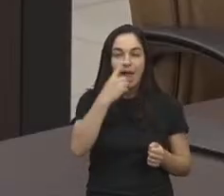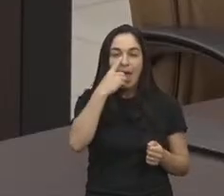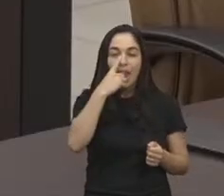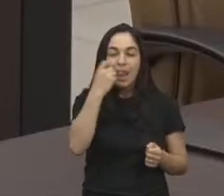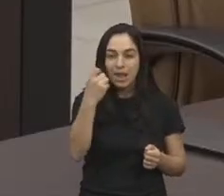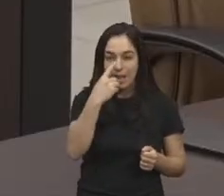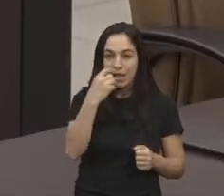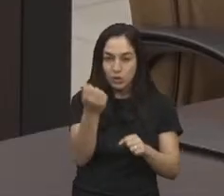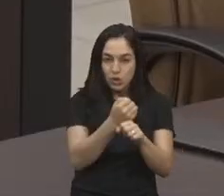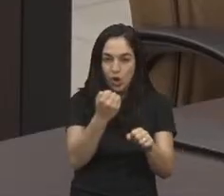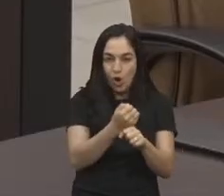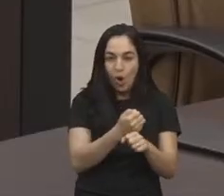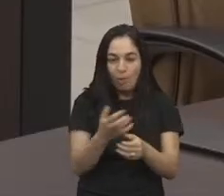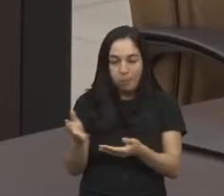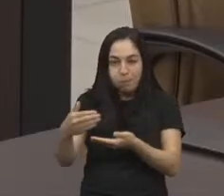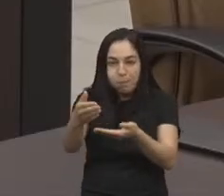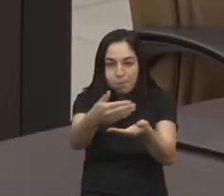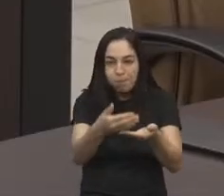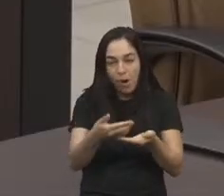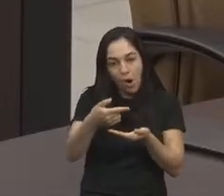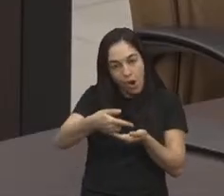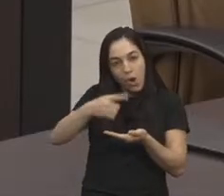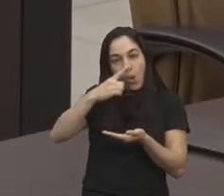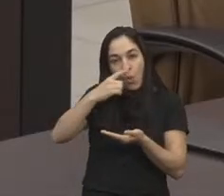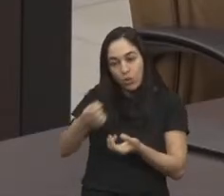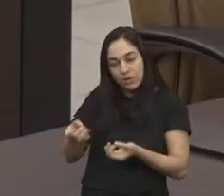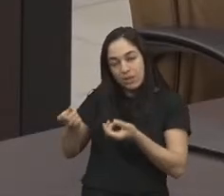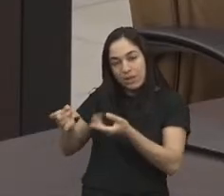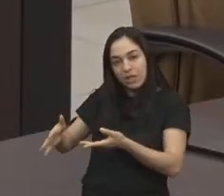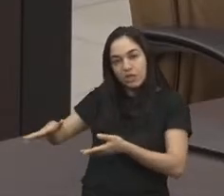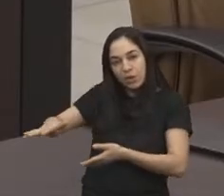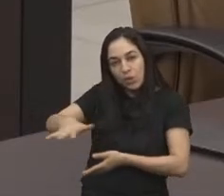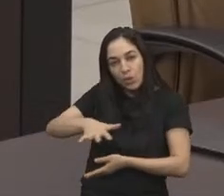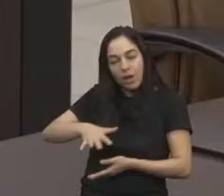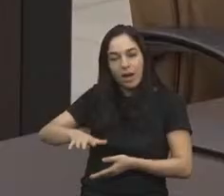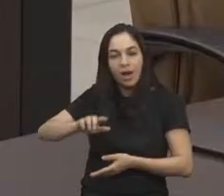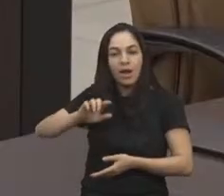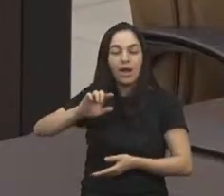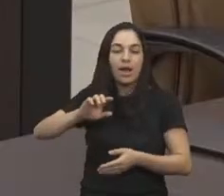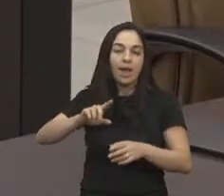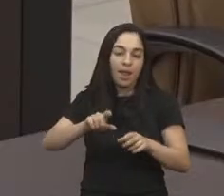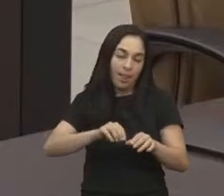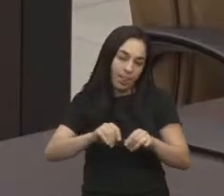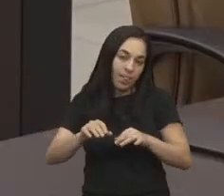isso nas estradas para poder trazer também aí um benefício às pessoas das zonas rurais.